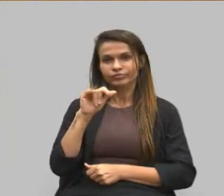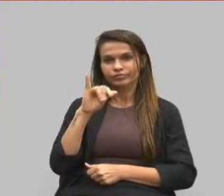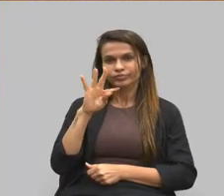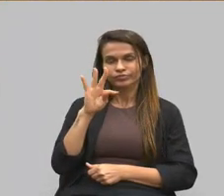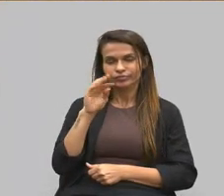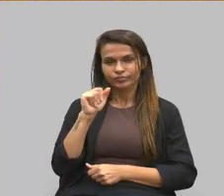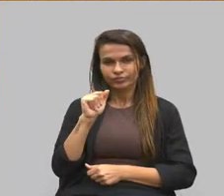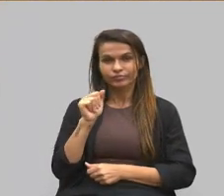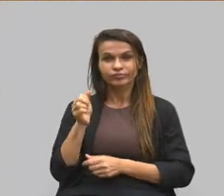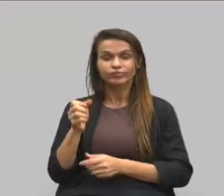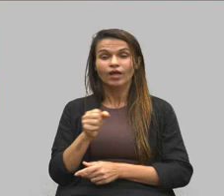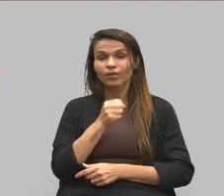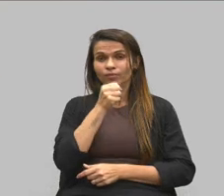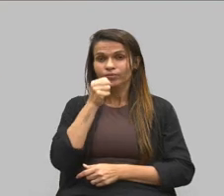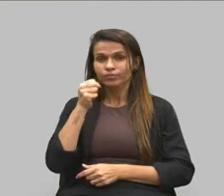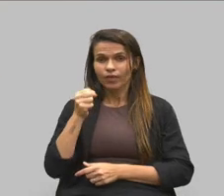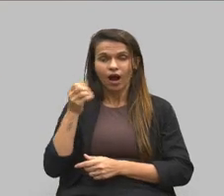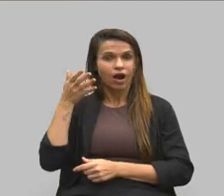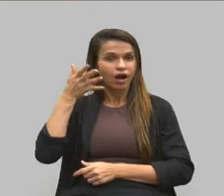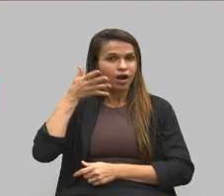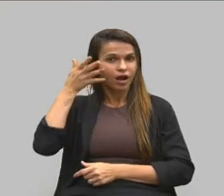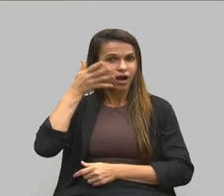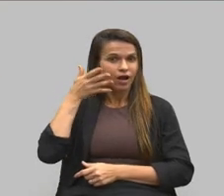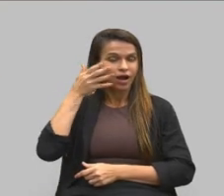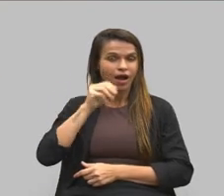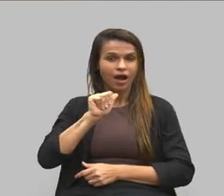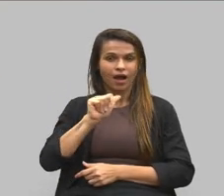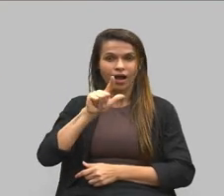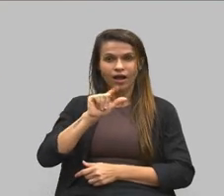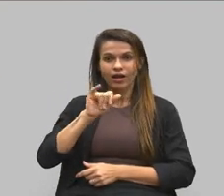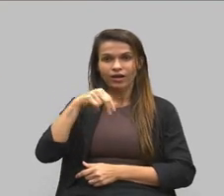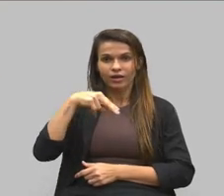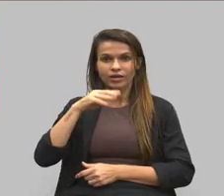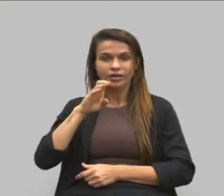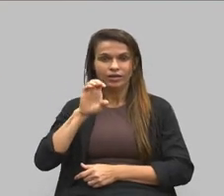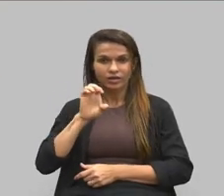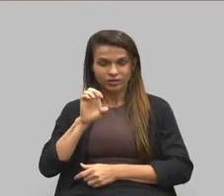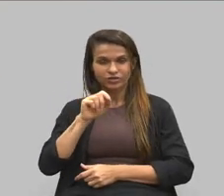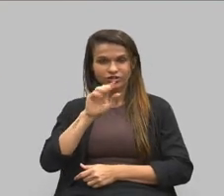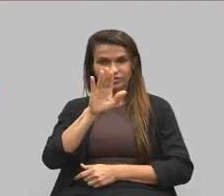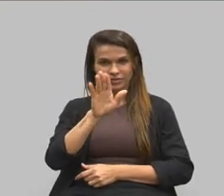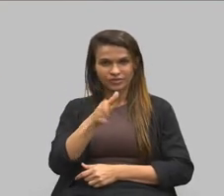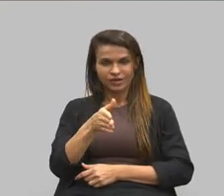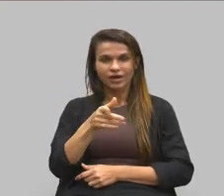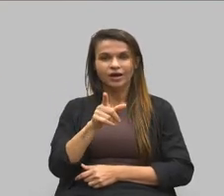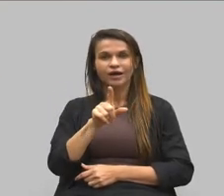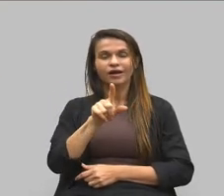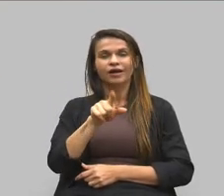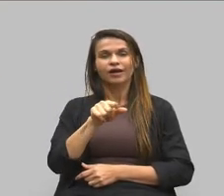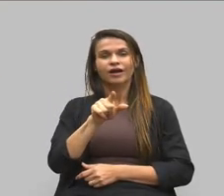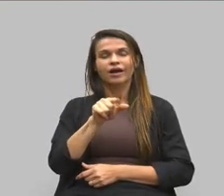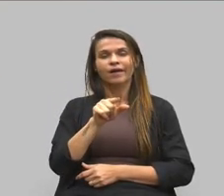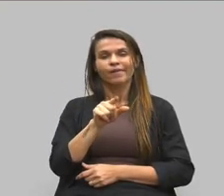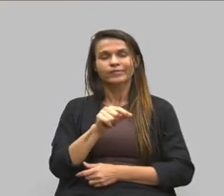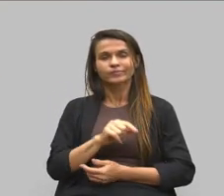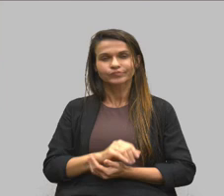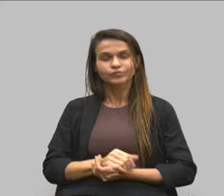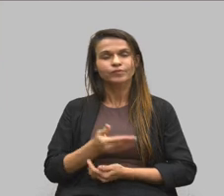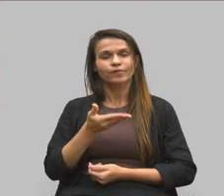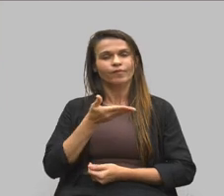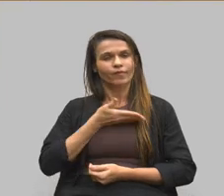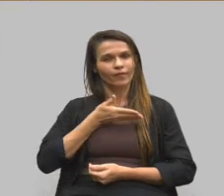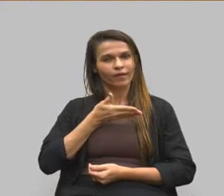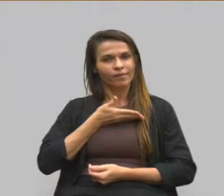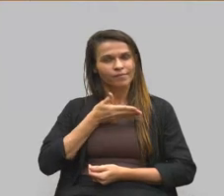palavra para você Aline Castro que não que já é uma uma colega uma